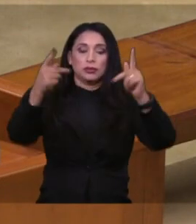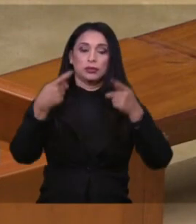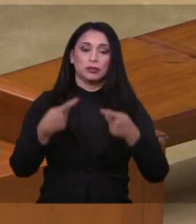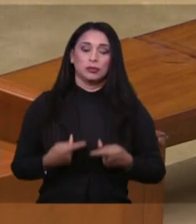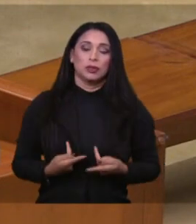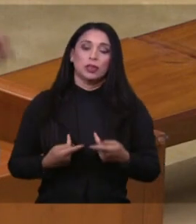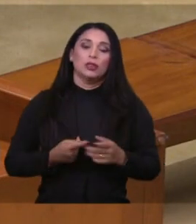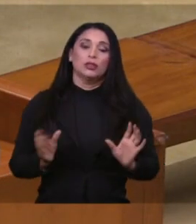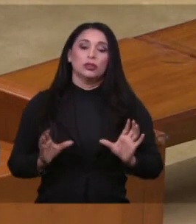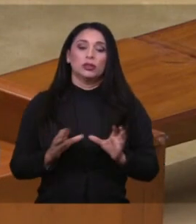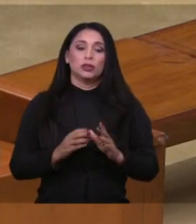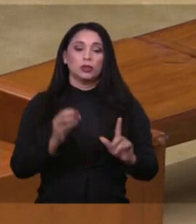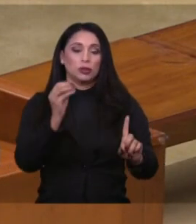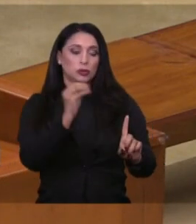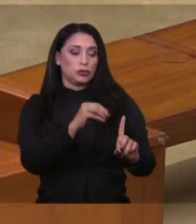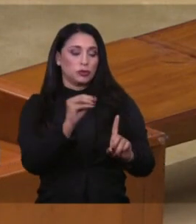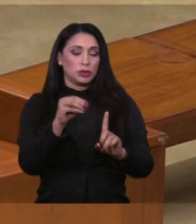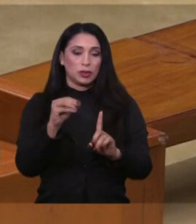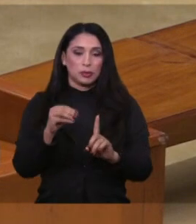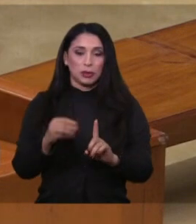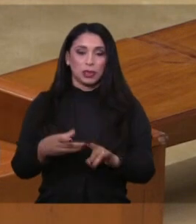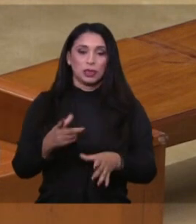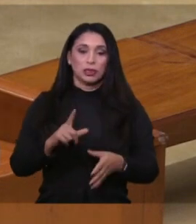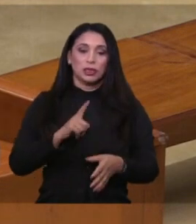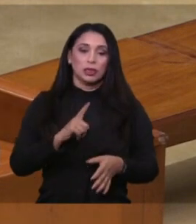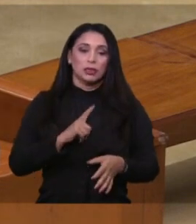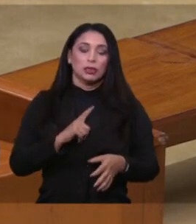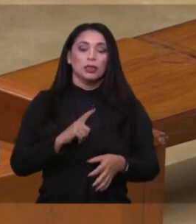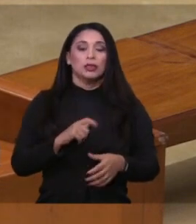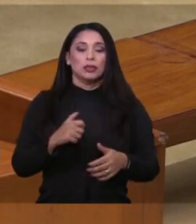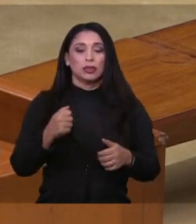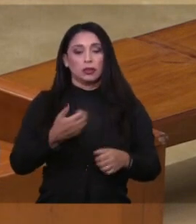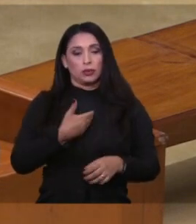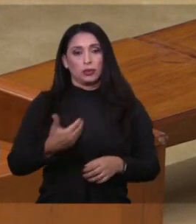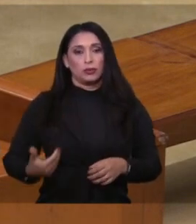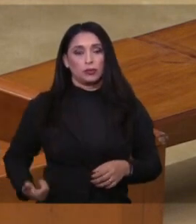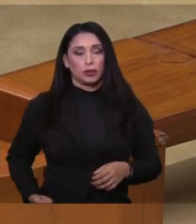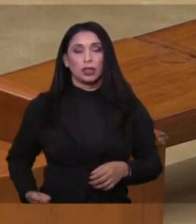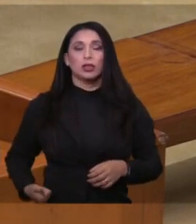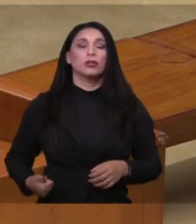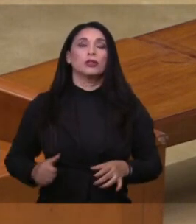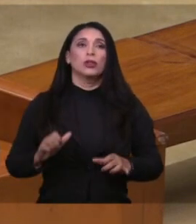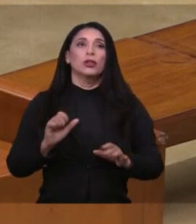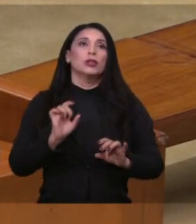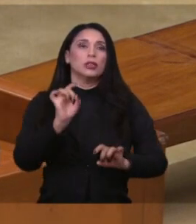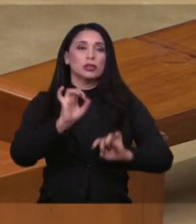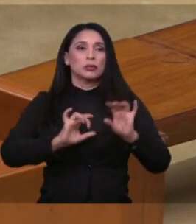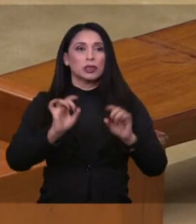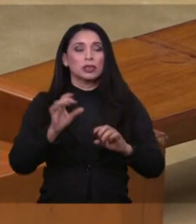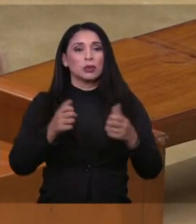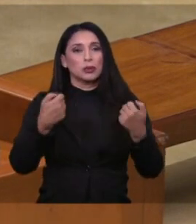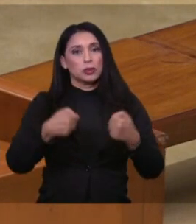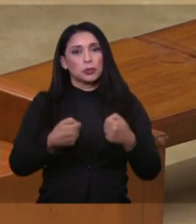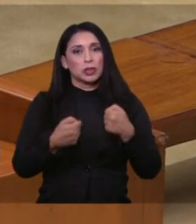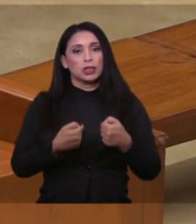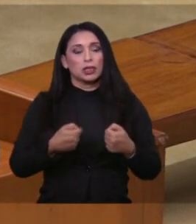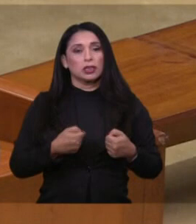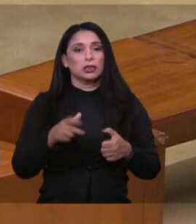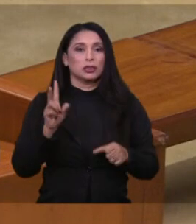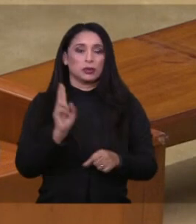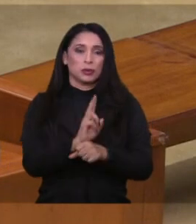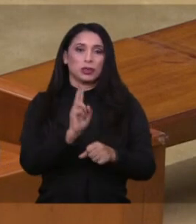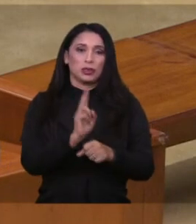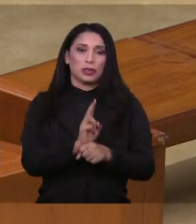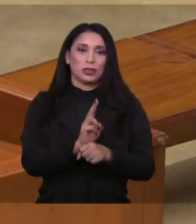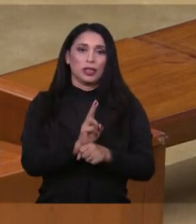sociais vulnerabilizados, que merecem a proteção especial do Estado. Sabemos. E dentro desse grupo está a população negra. O